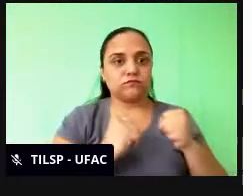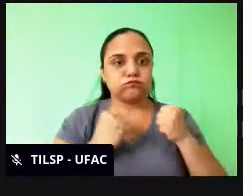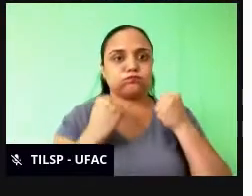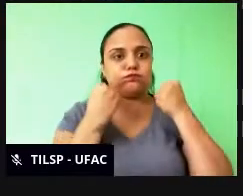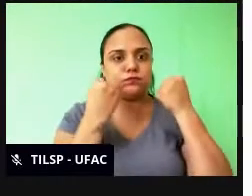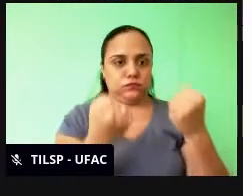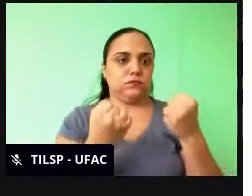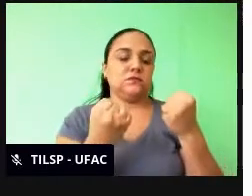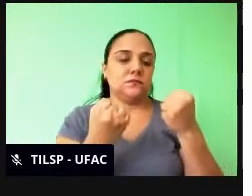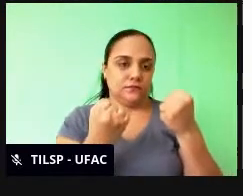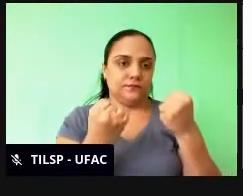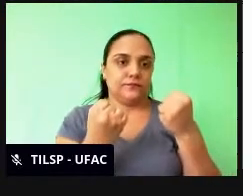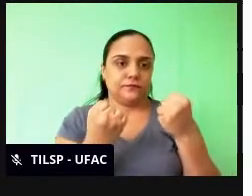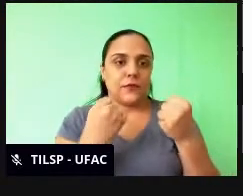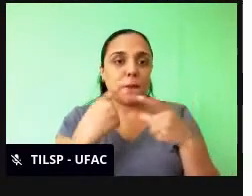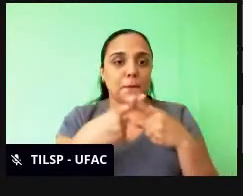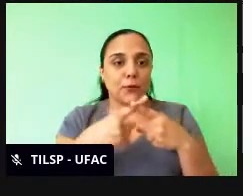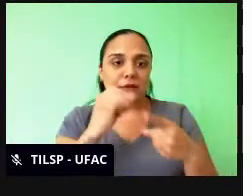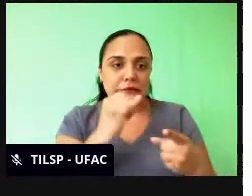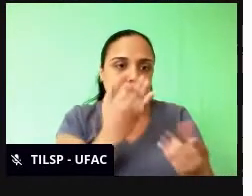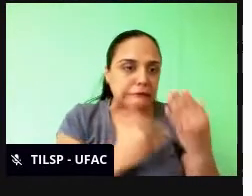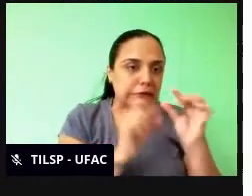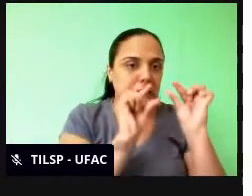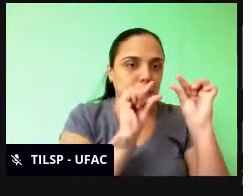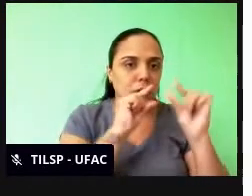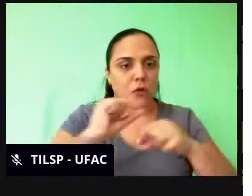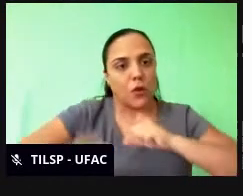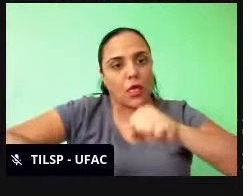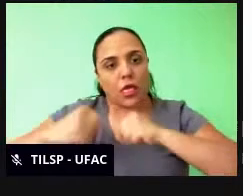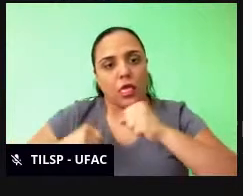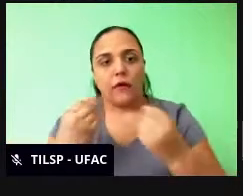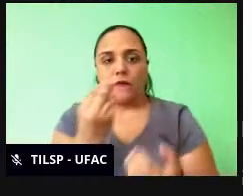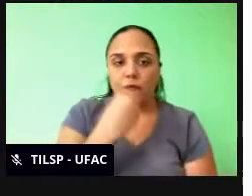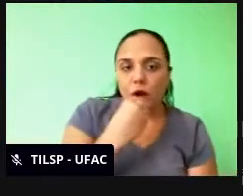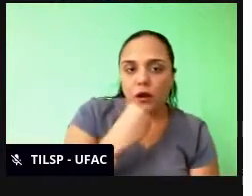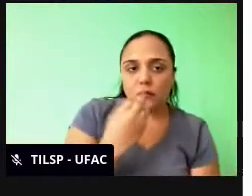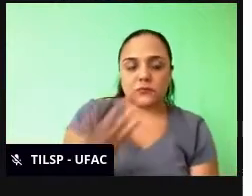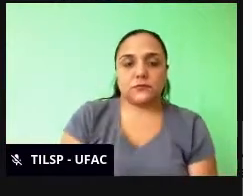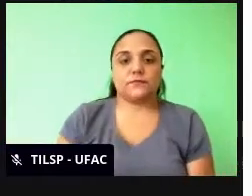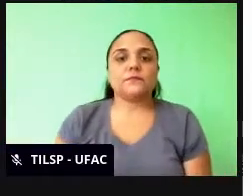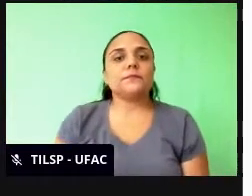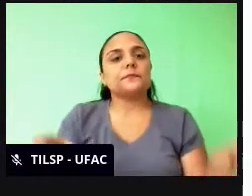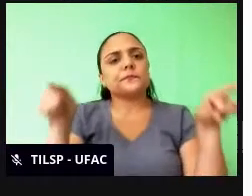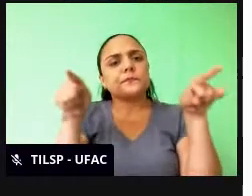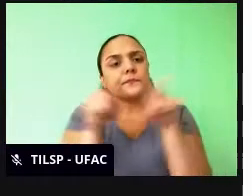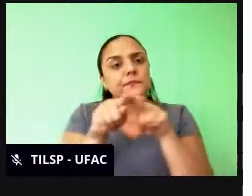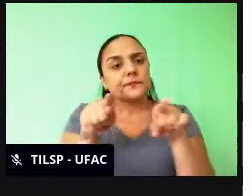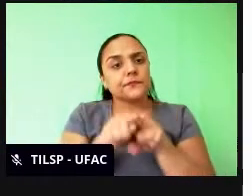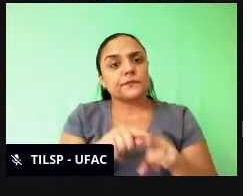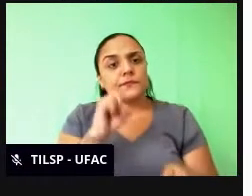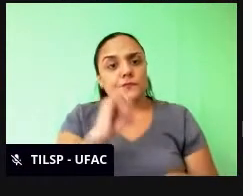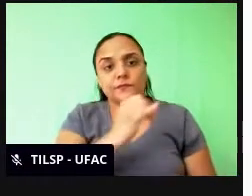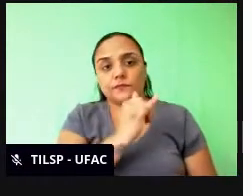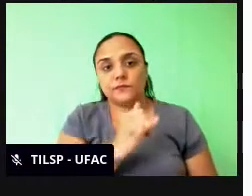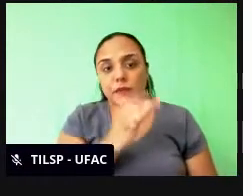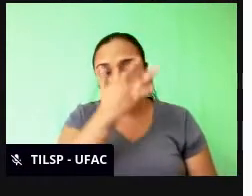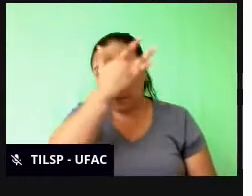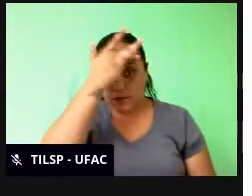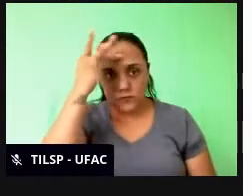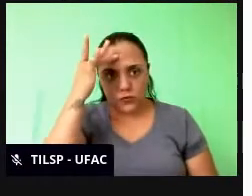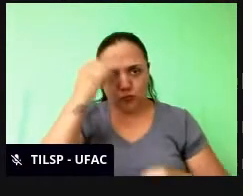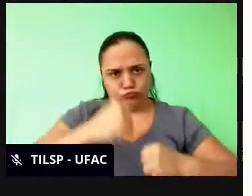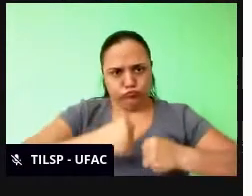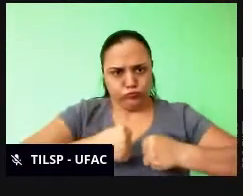a 200 quilocalorias por quilo por dia. Também ressalto que aqueles atletas de grande porte,